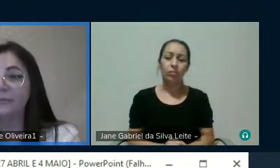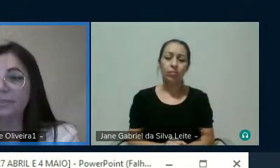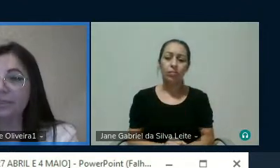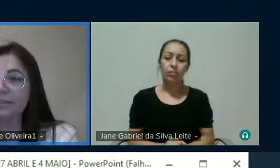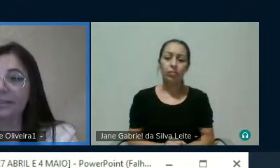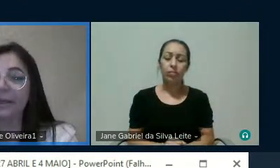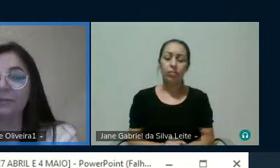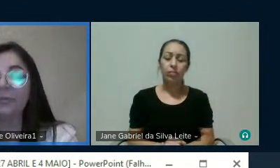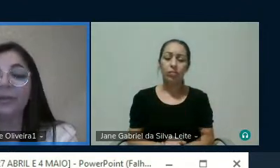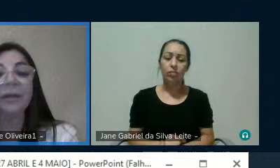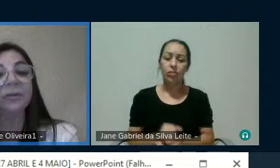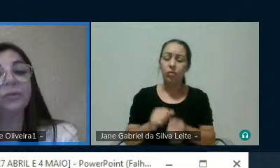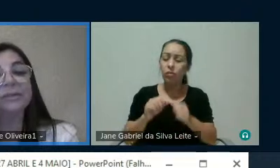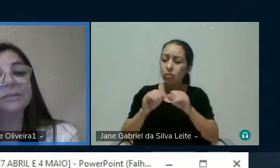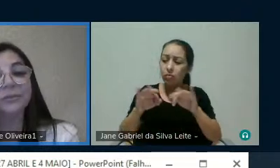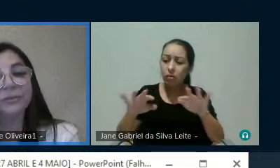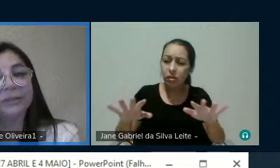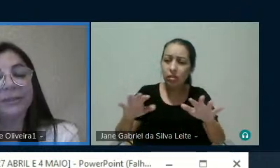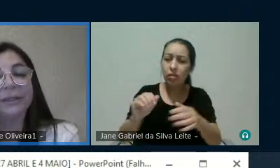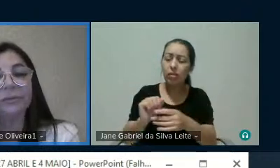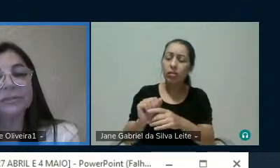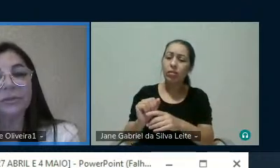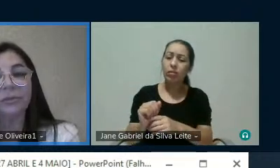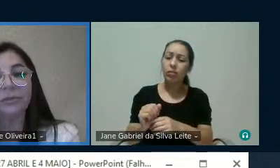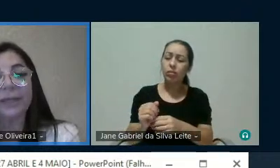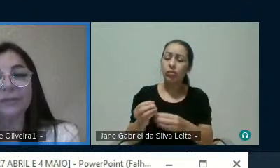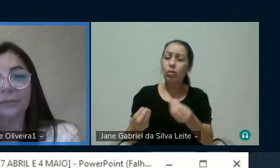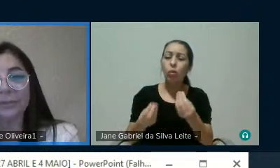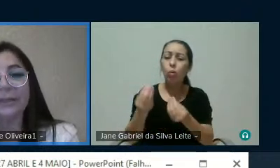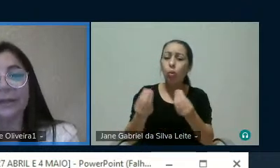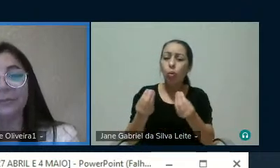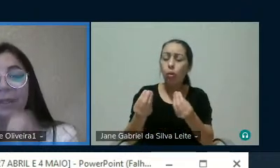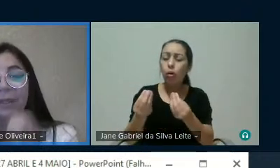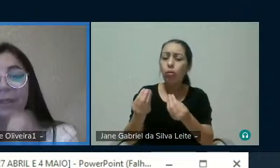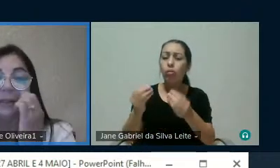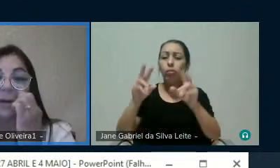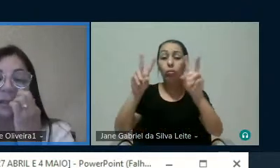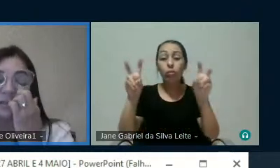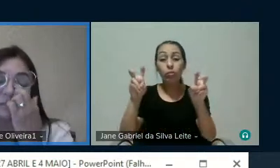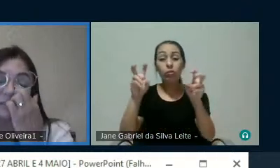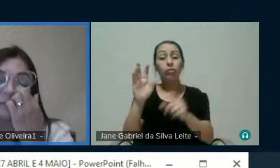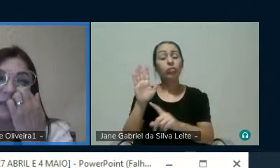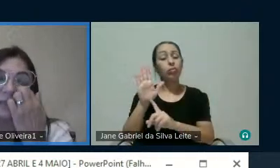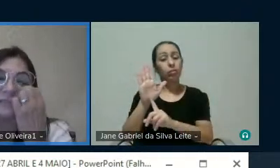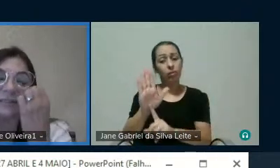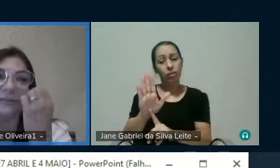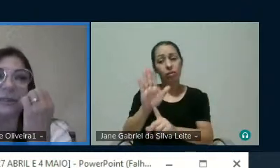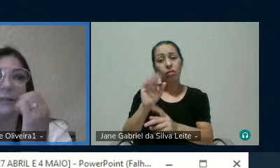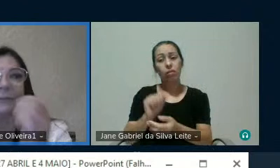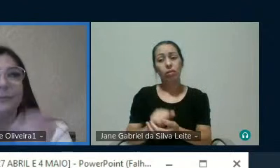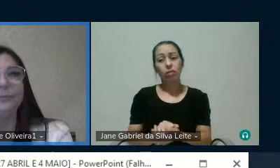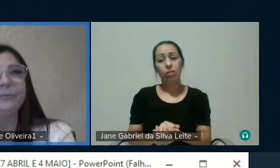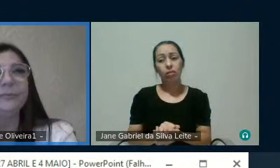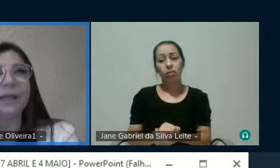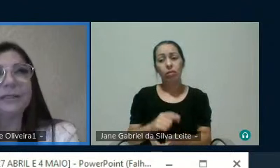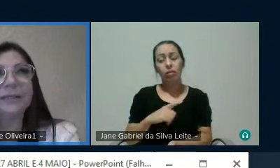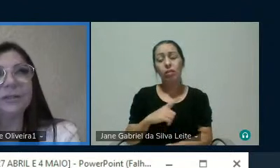público para que ele foi direcionado, do assunto que eu estou querendo abordar, que agora nós temos também a questão